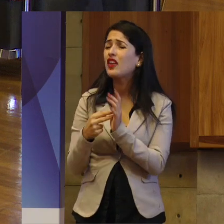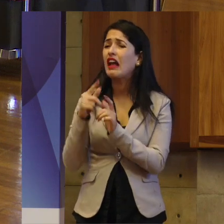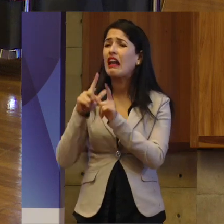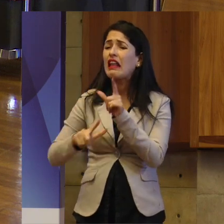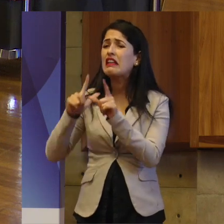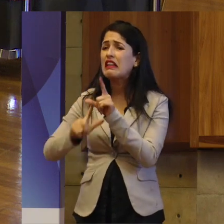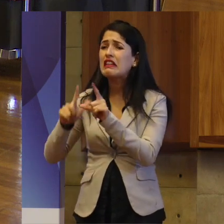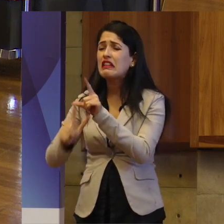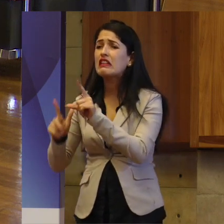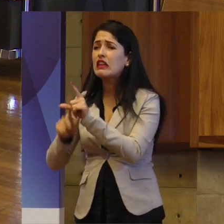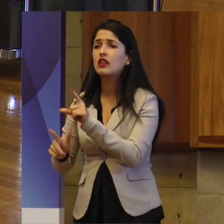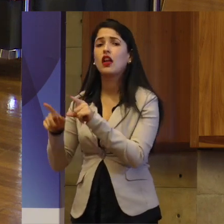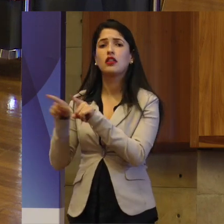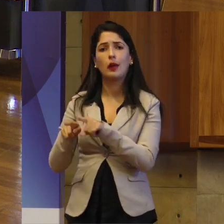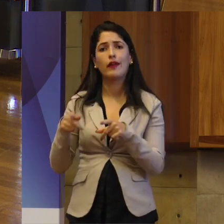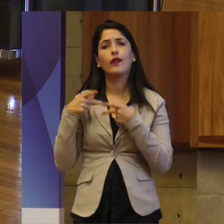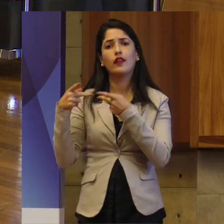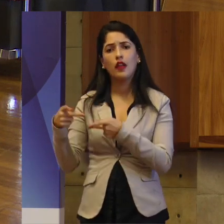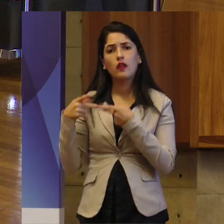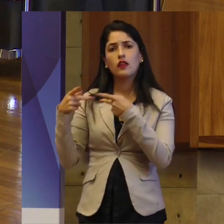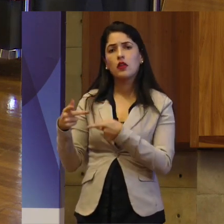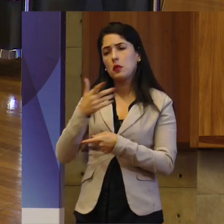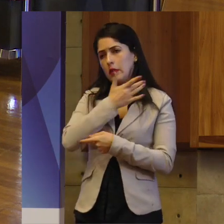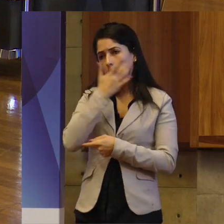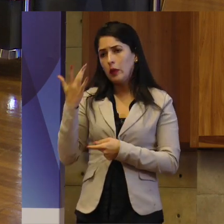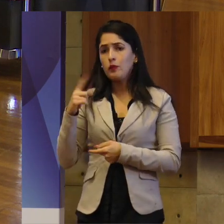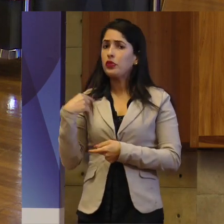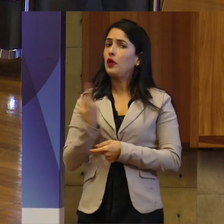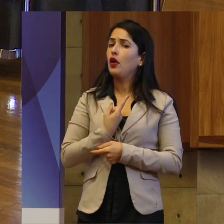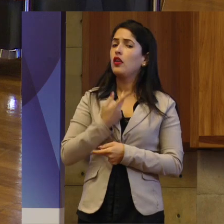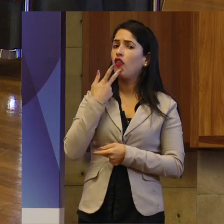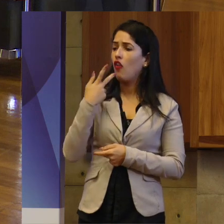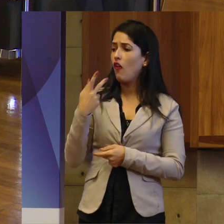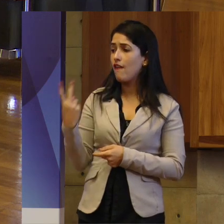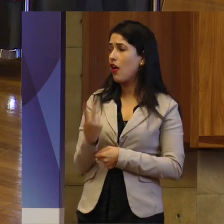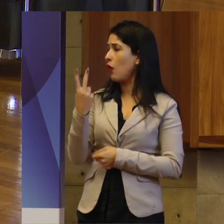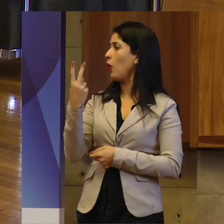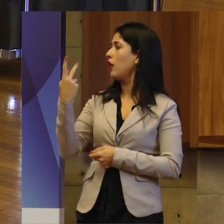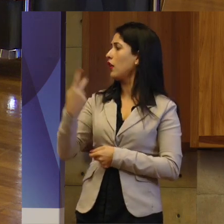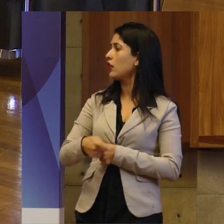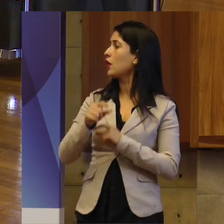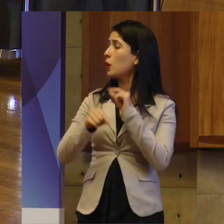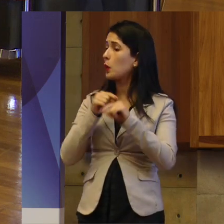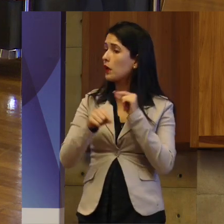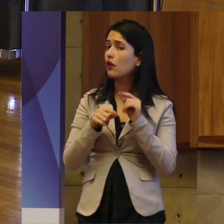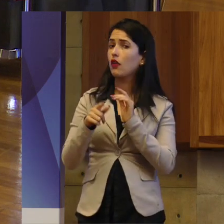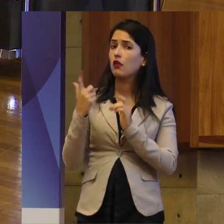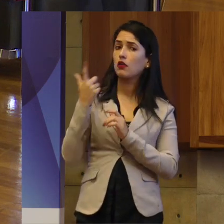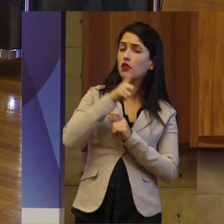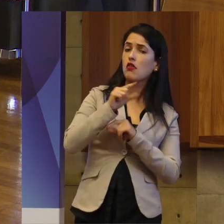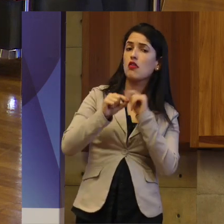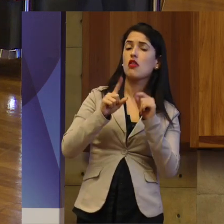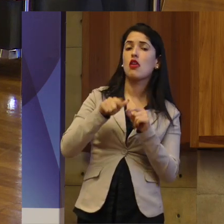pessoas para conhecê-los. Qual é o nosso valor agregado no sistema? É basicamente a rede de postos exterior. Nós